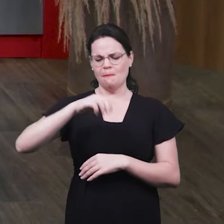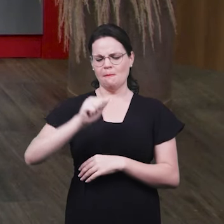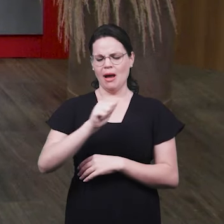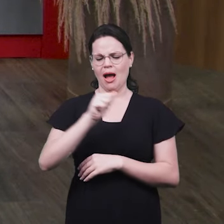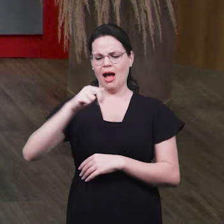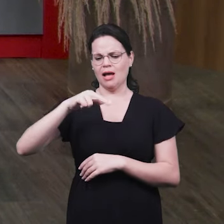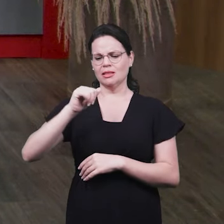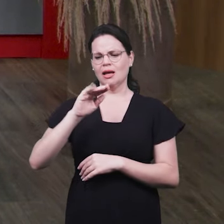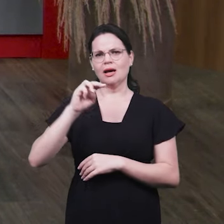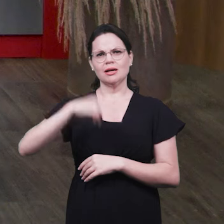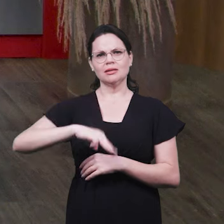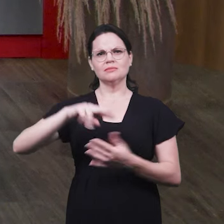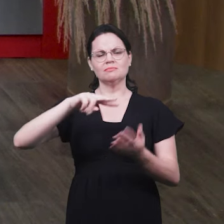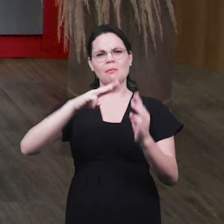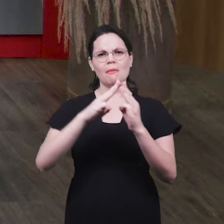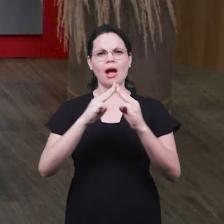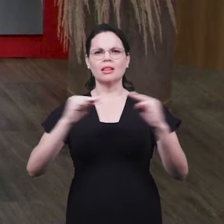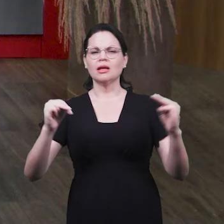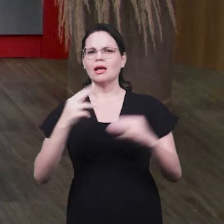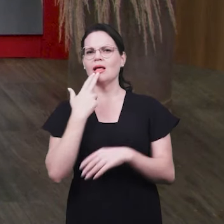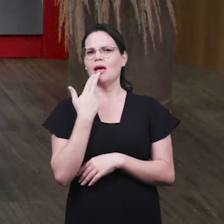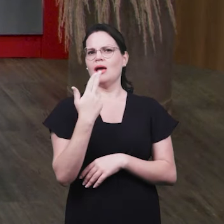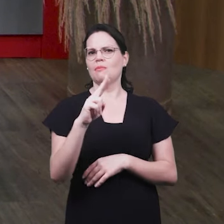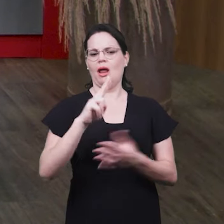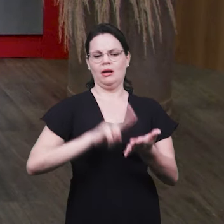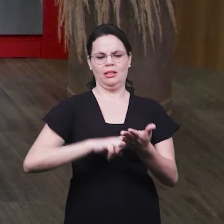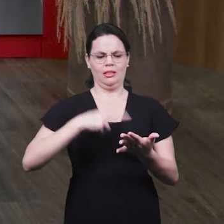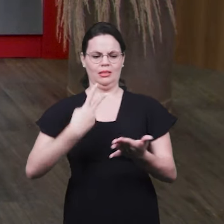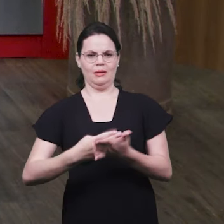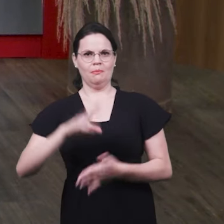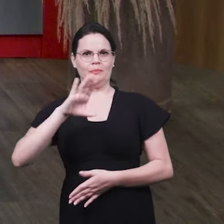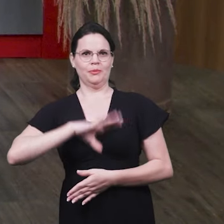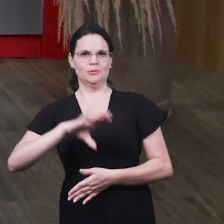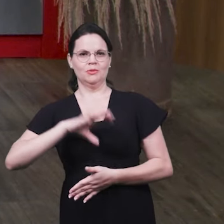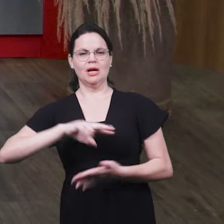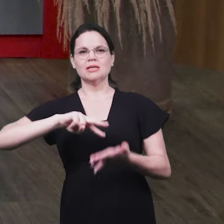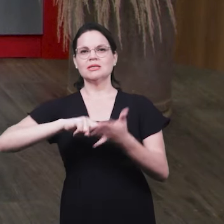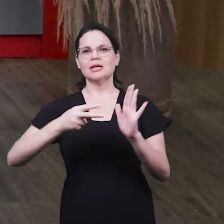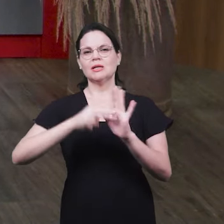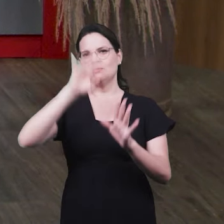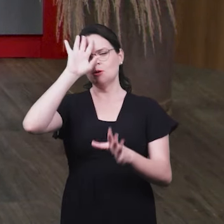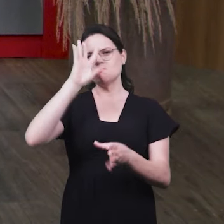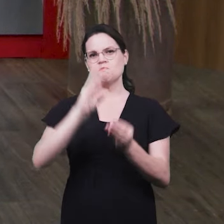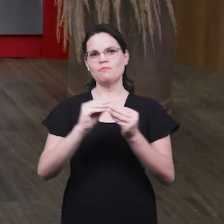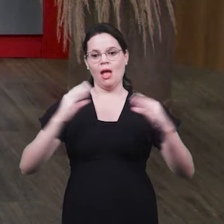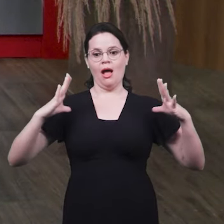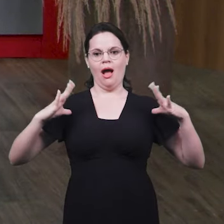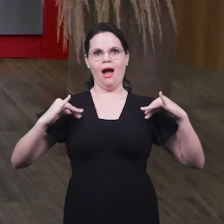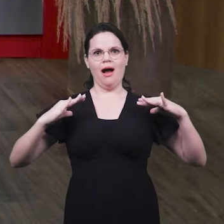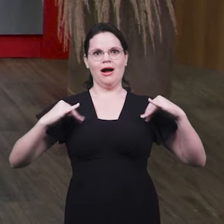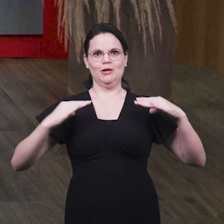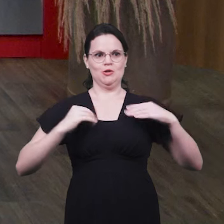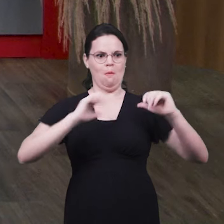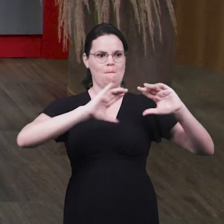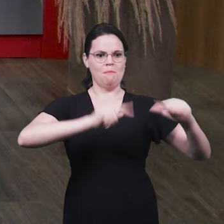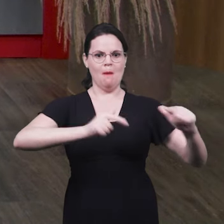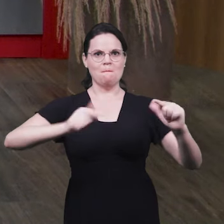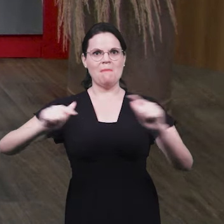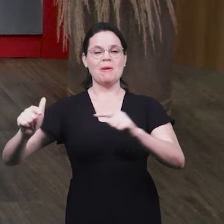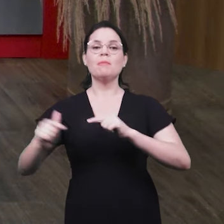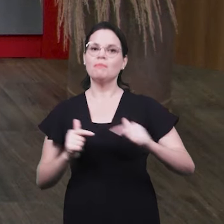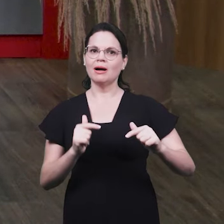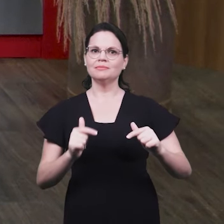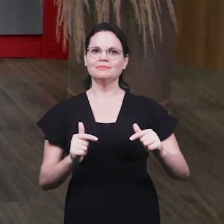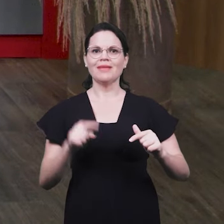do hebraico e significa acampamento de anjos. Esses lugares tão abençoados funcionam como uma cidade.